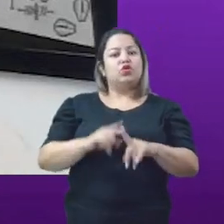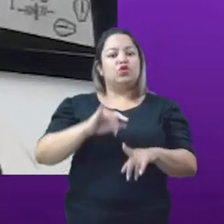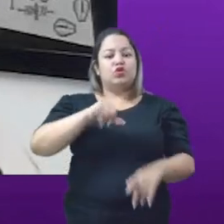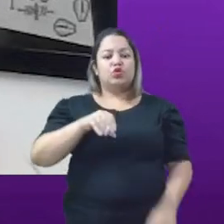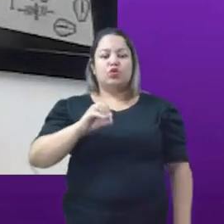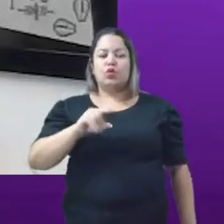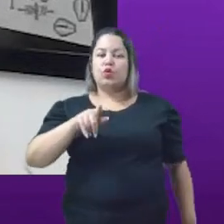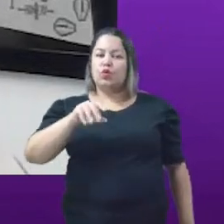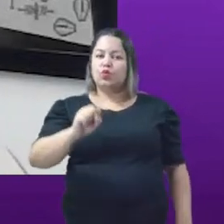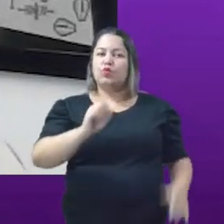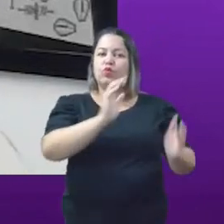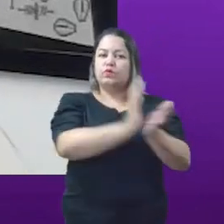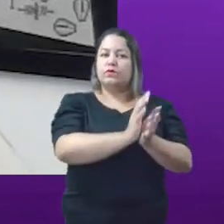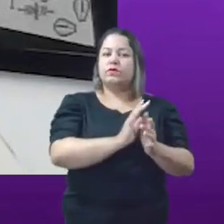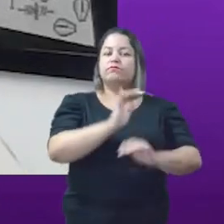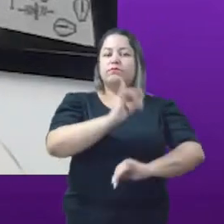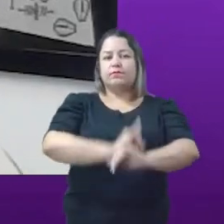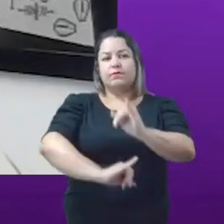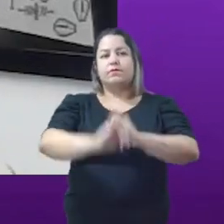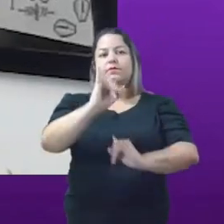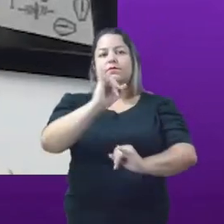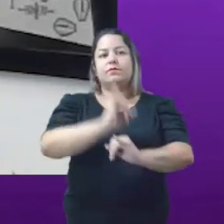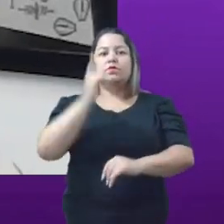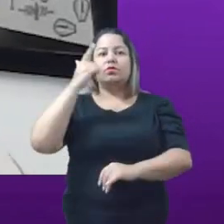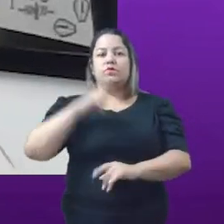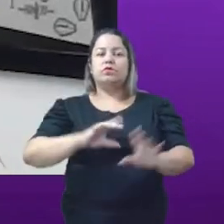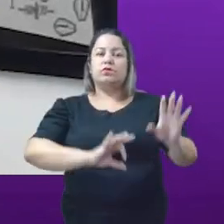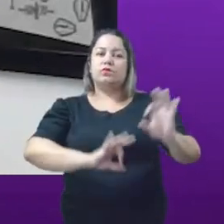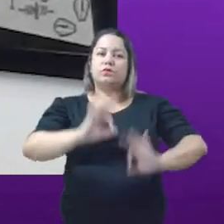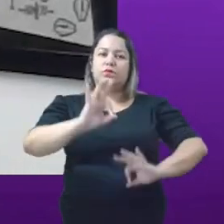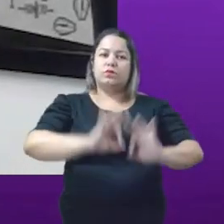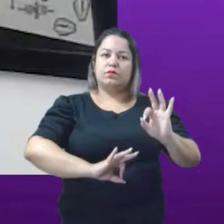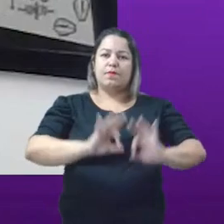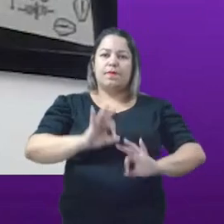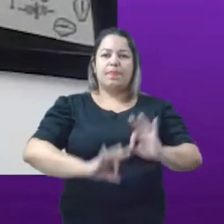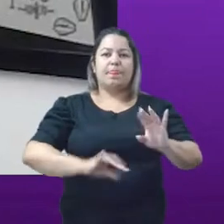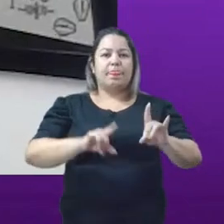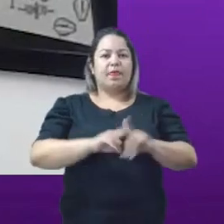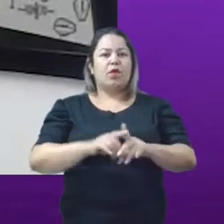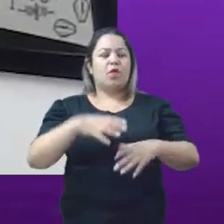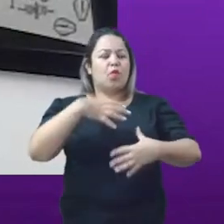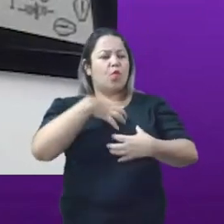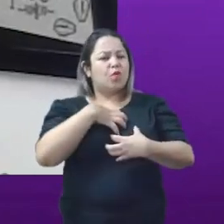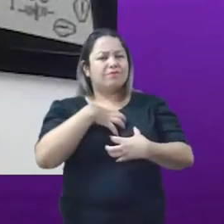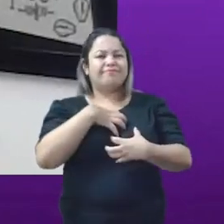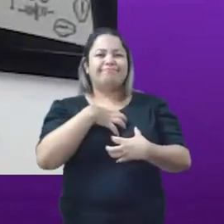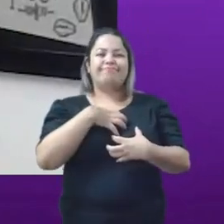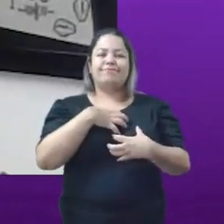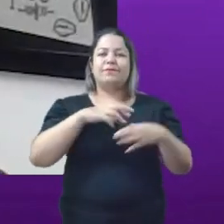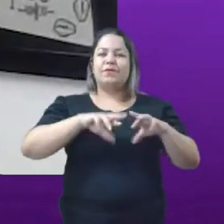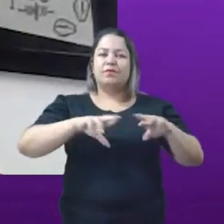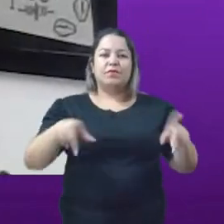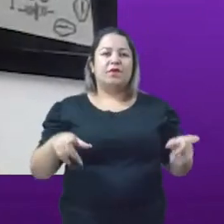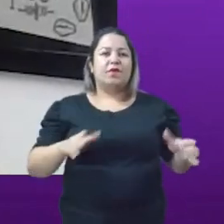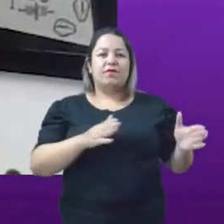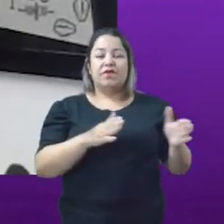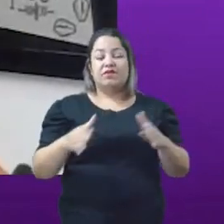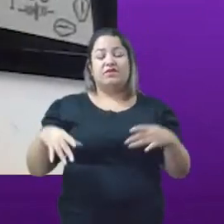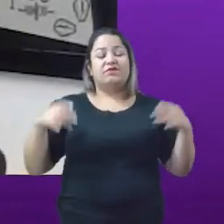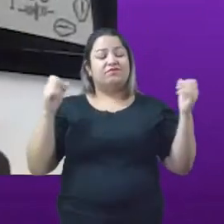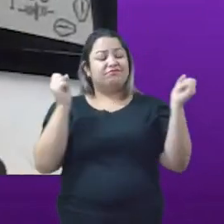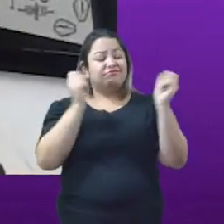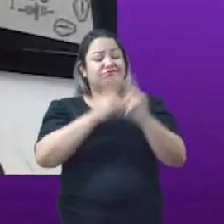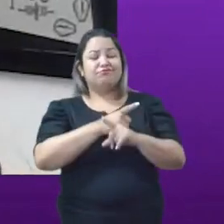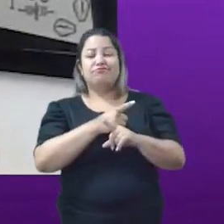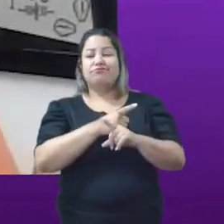online, de grupos virtuais, que conseguem organizar certos ressentimentos nos meninos, né, que é uma fase tão difícil na adolescência,